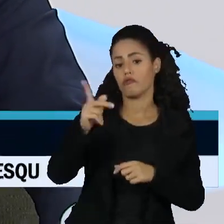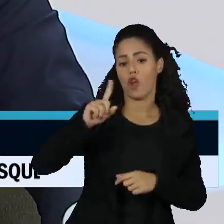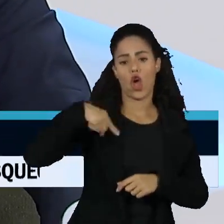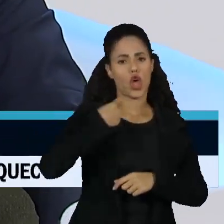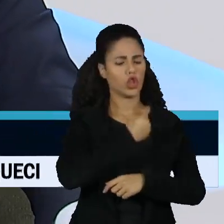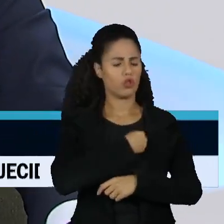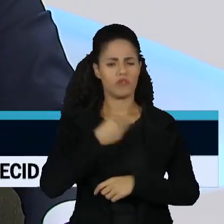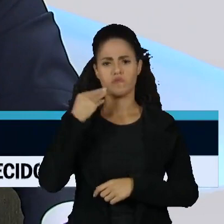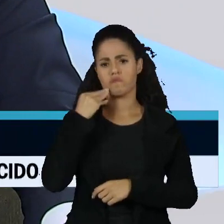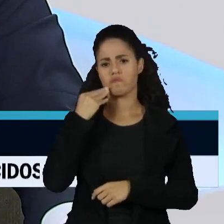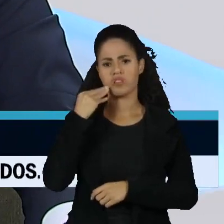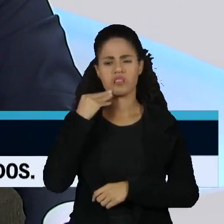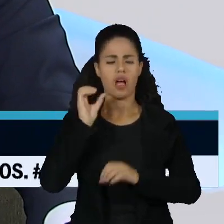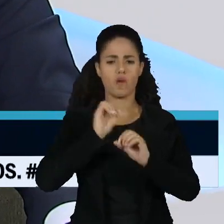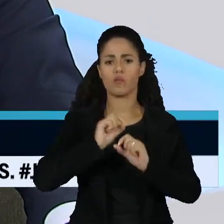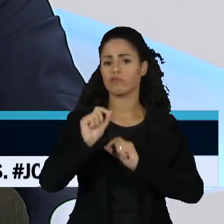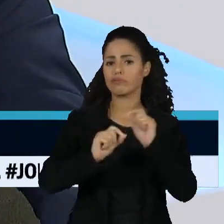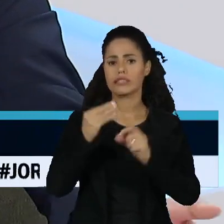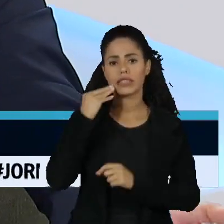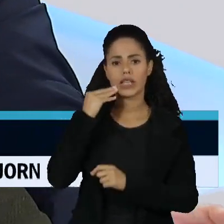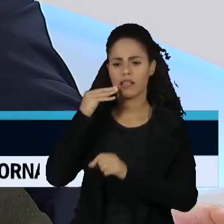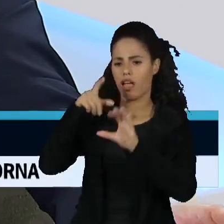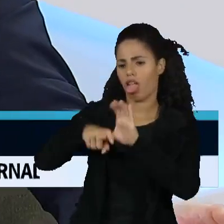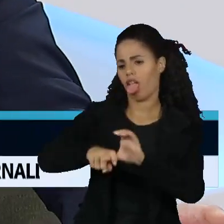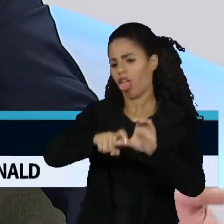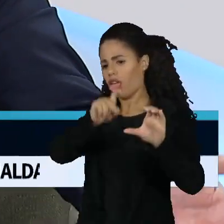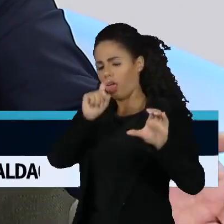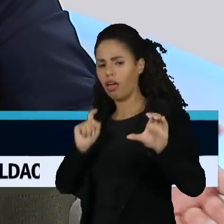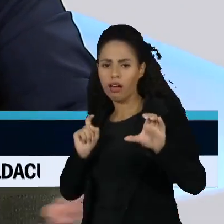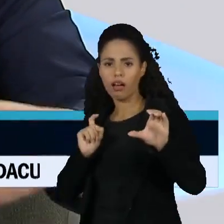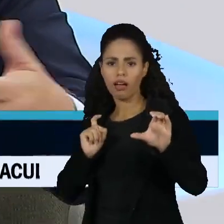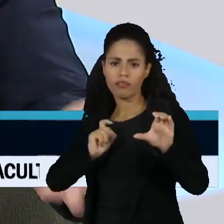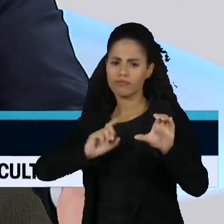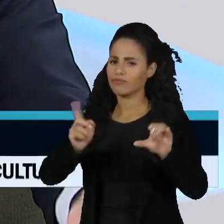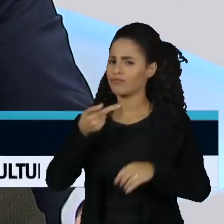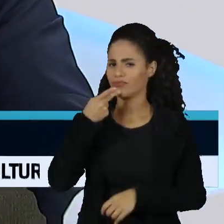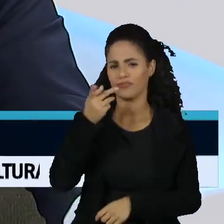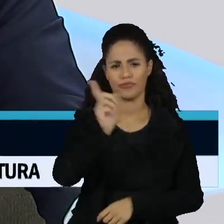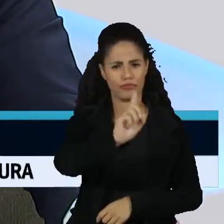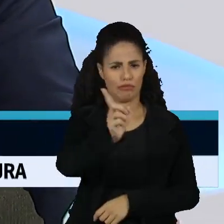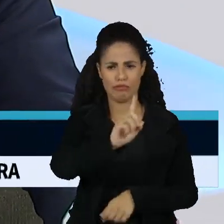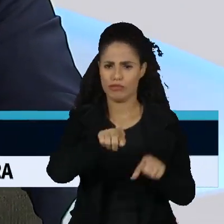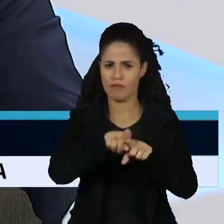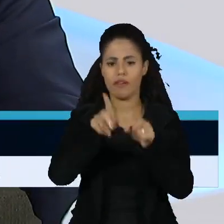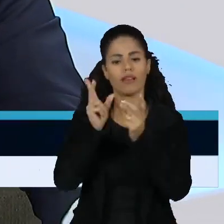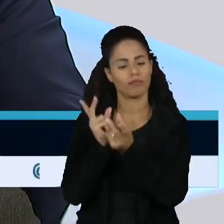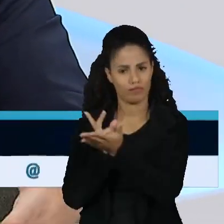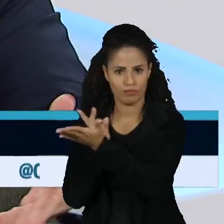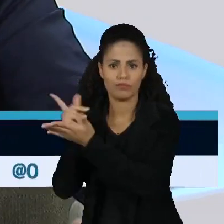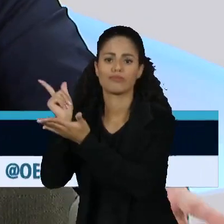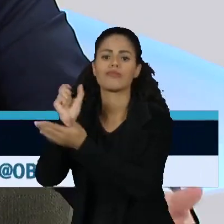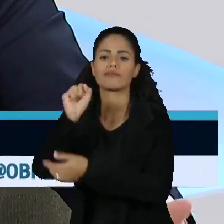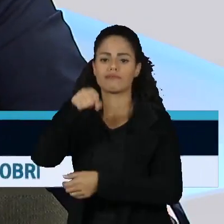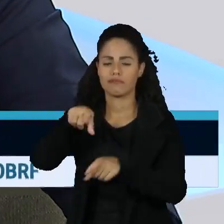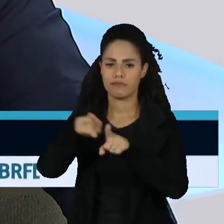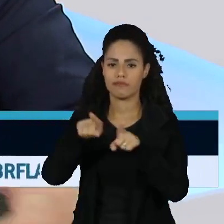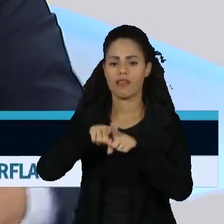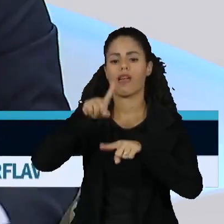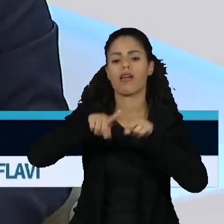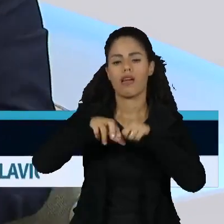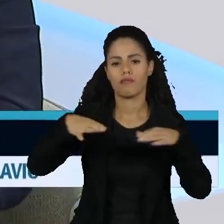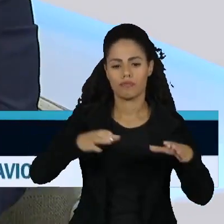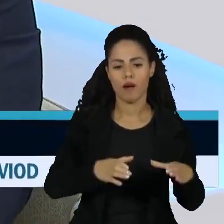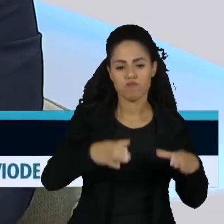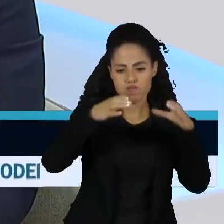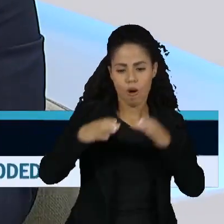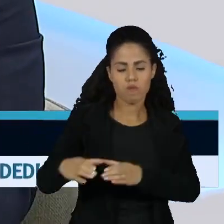descolar completamente da referência internacional. Isso seria uma temeridade, porque nós não só importamos ainda parte disso, parte de produtos, como